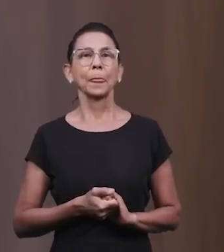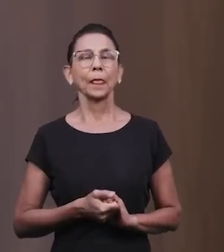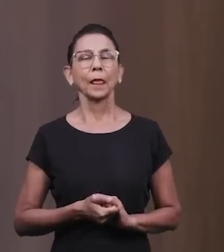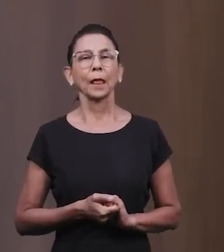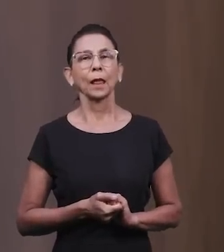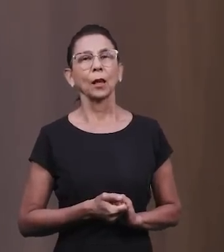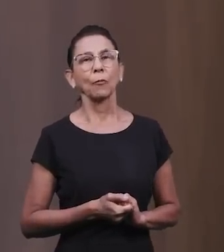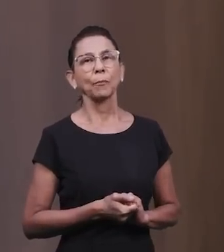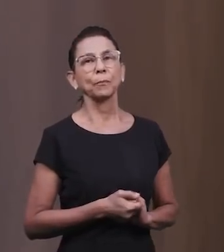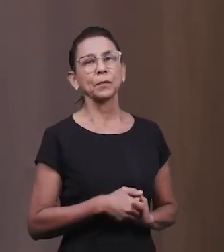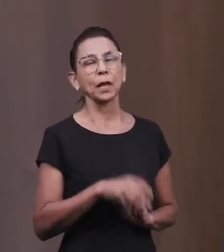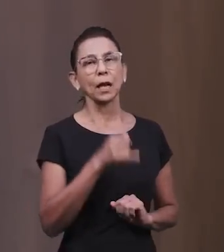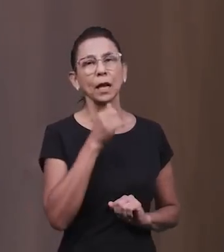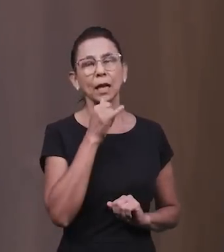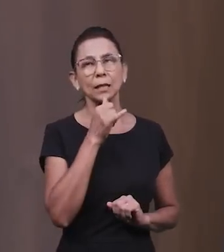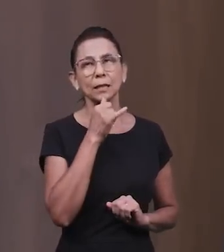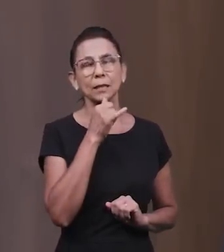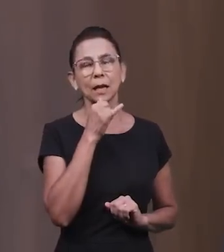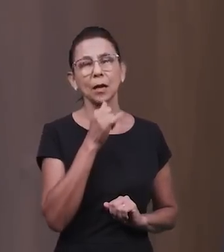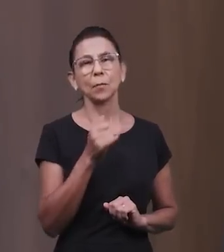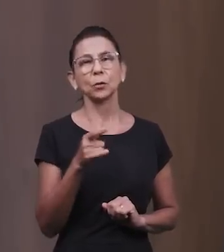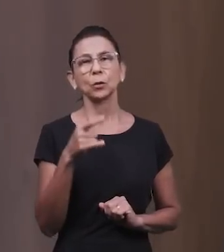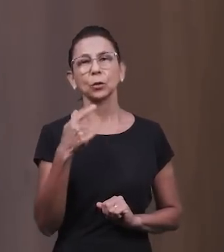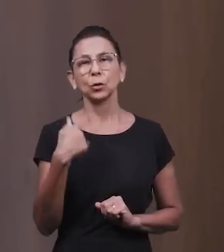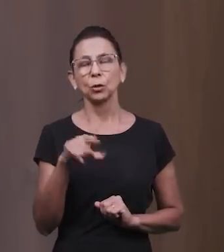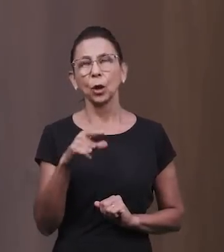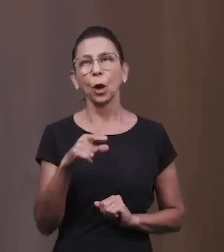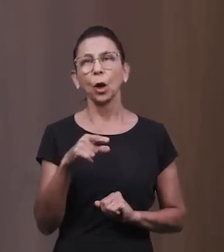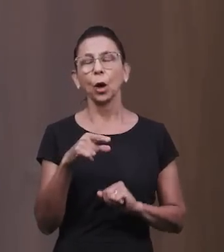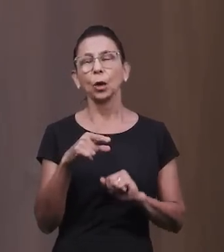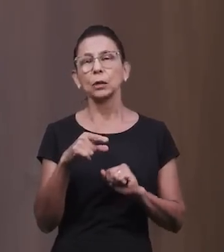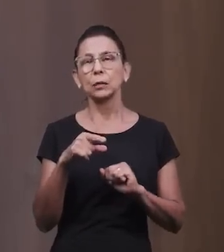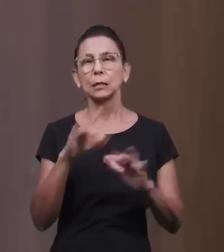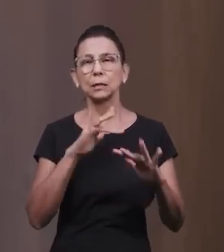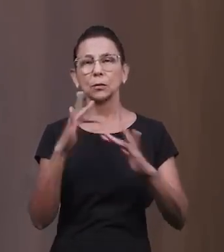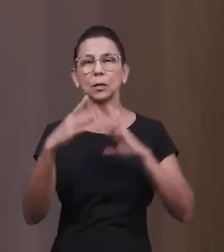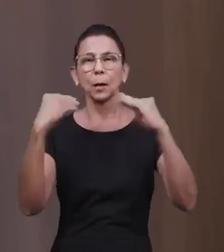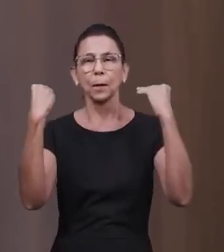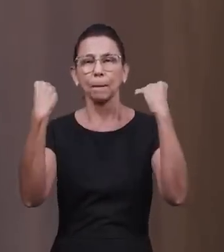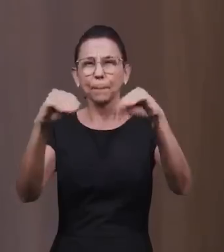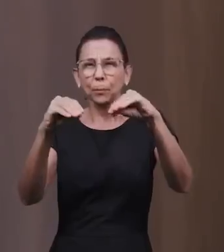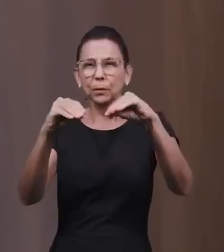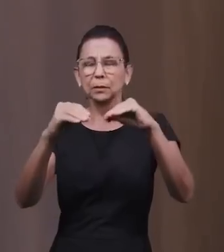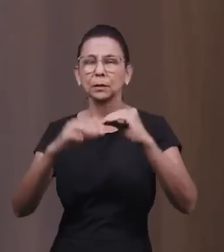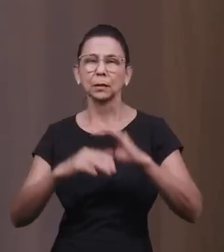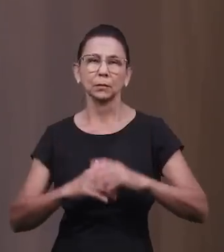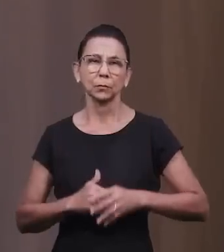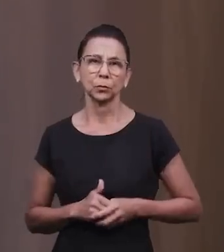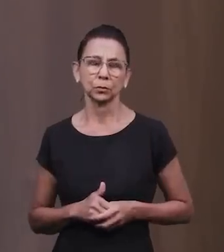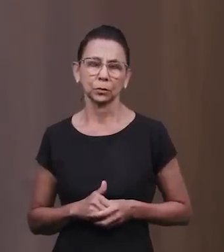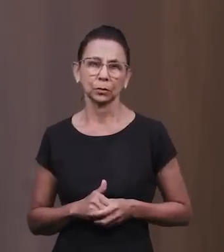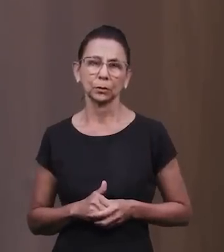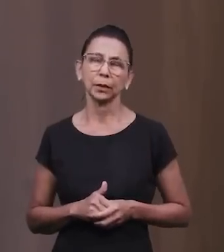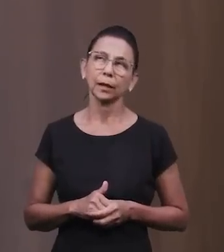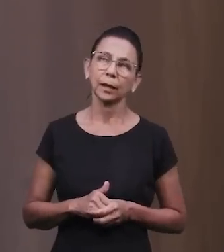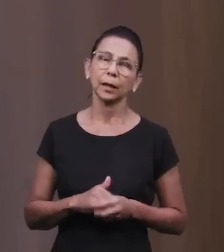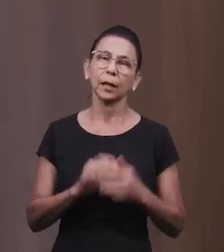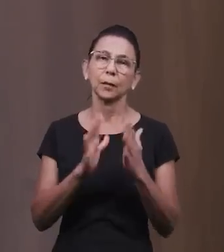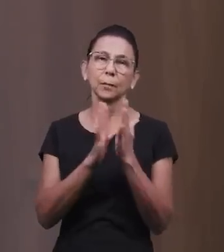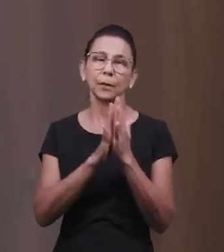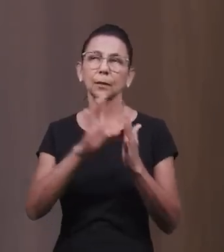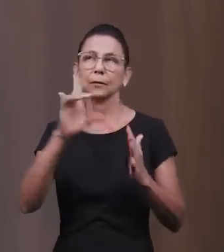quando postamos ou compartilhamos em nossas redes sociais sobre a palavra do Senhor,